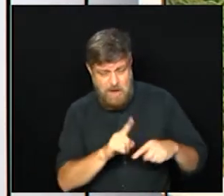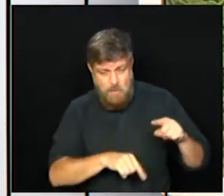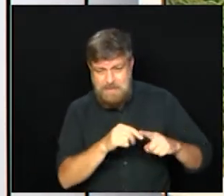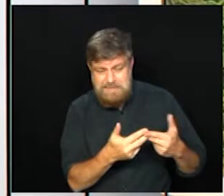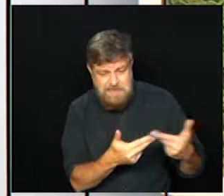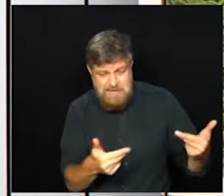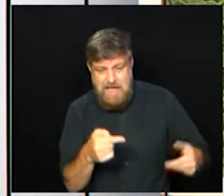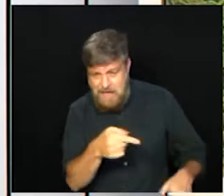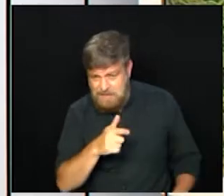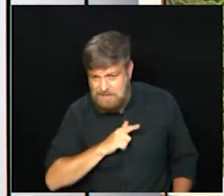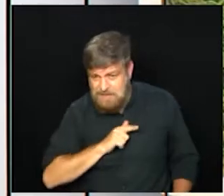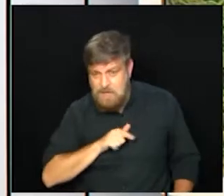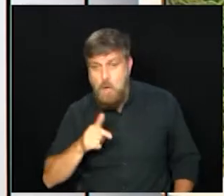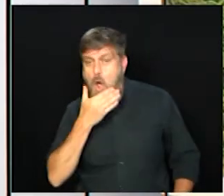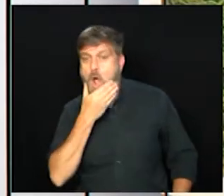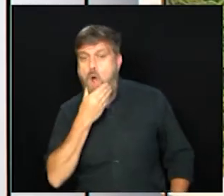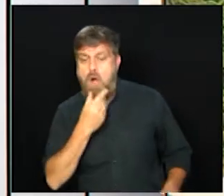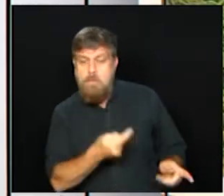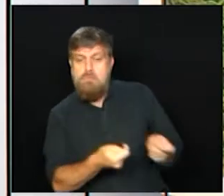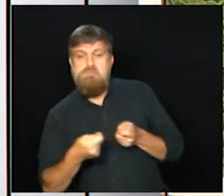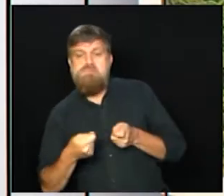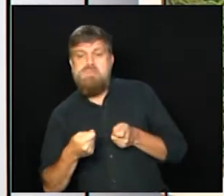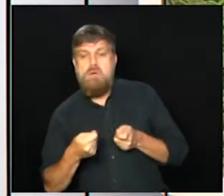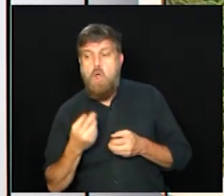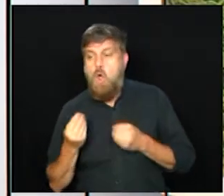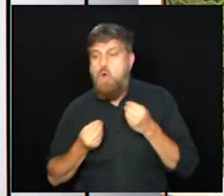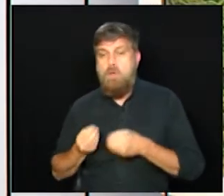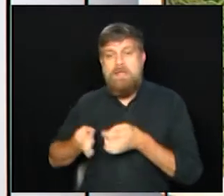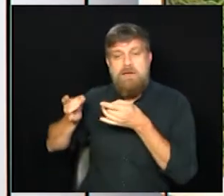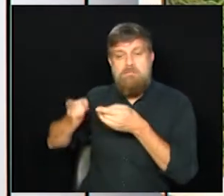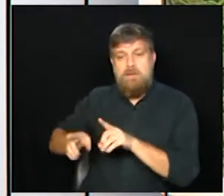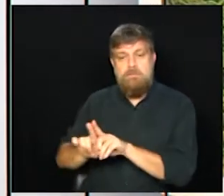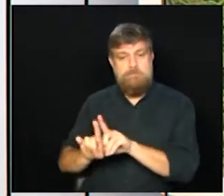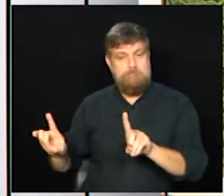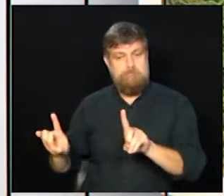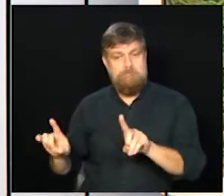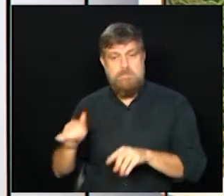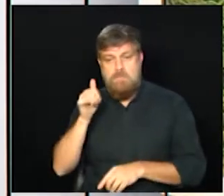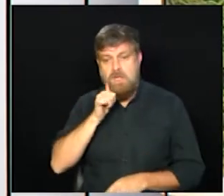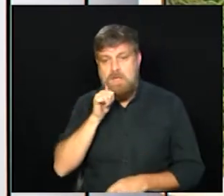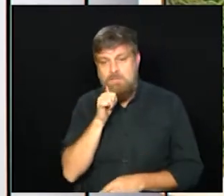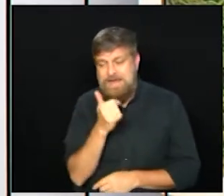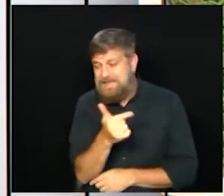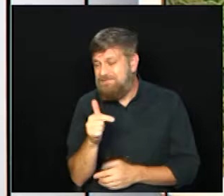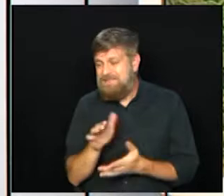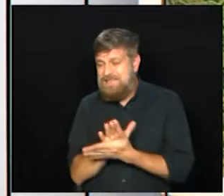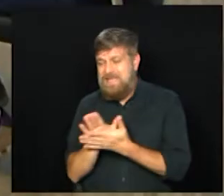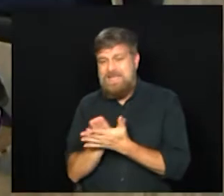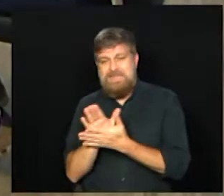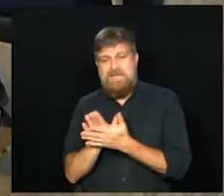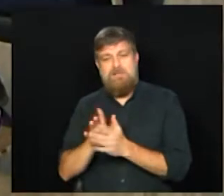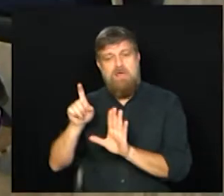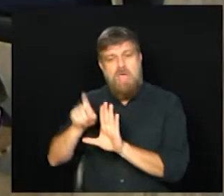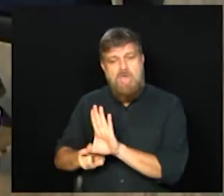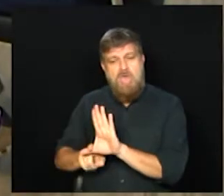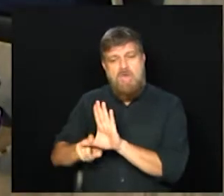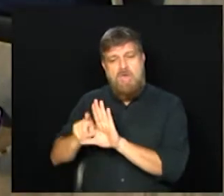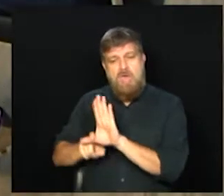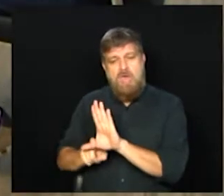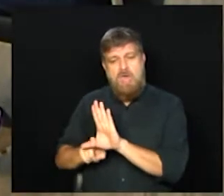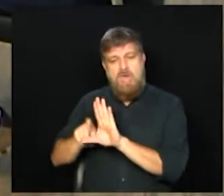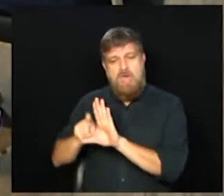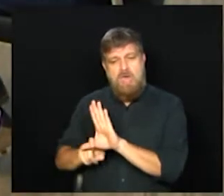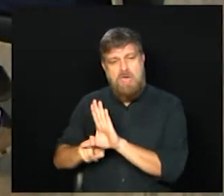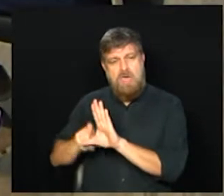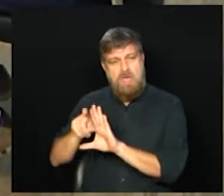para sair dessa relação? Muitas vezes ela não tem nada e ela fica lá. Fica então, presa nessa relação. Eu acho que